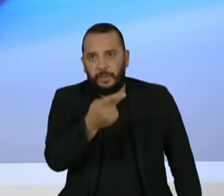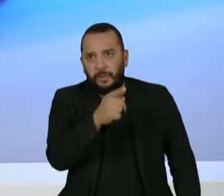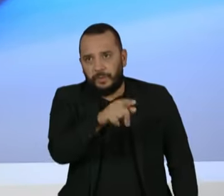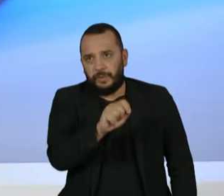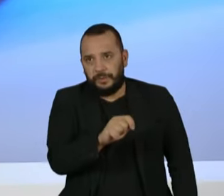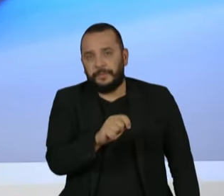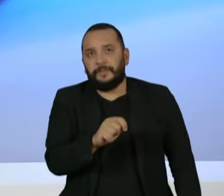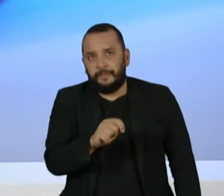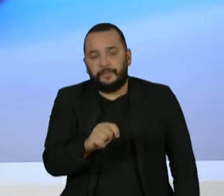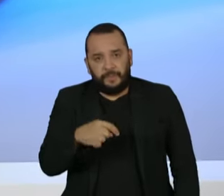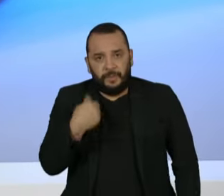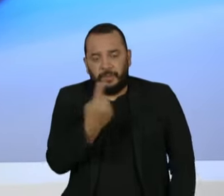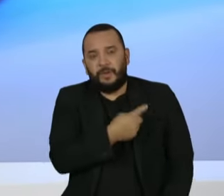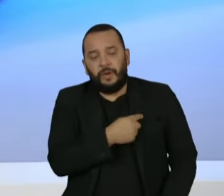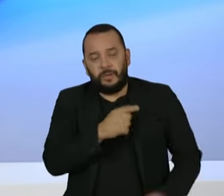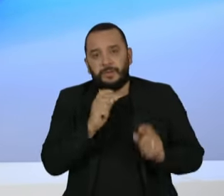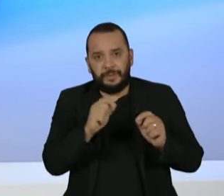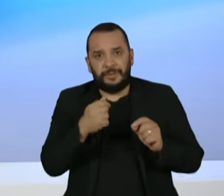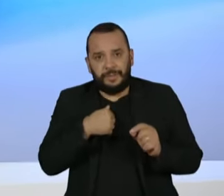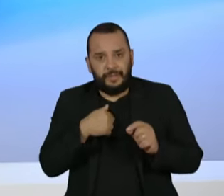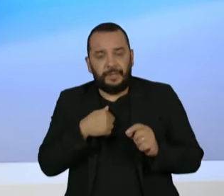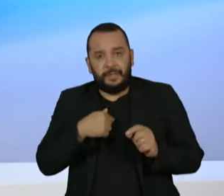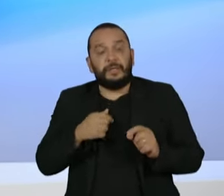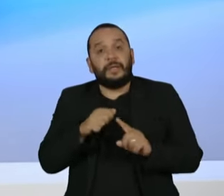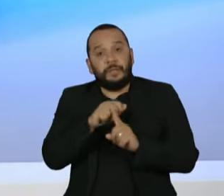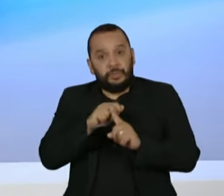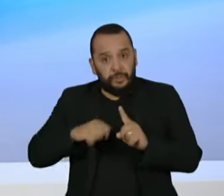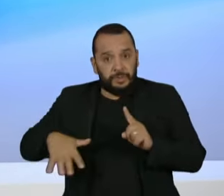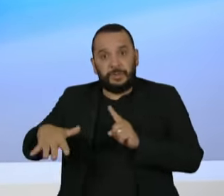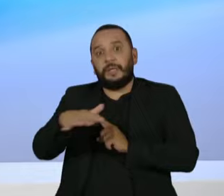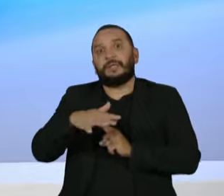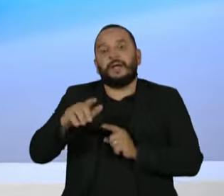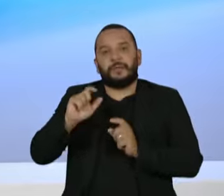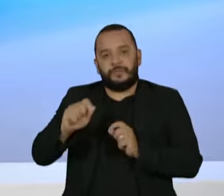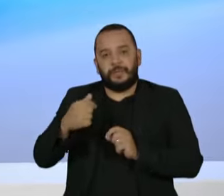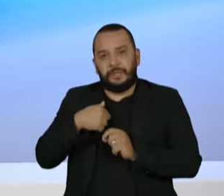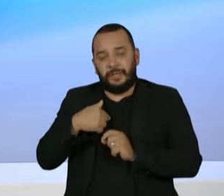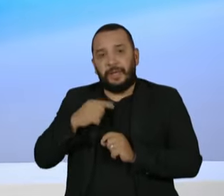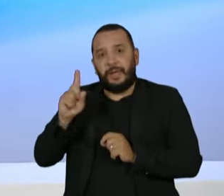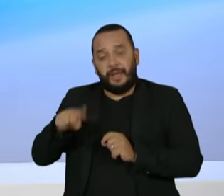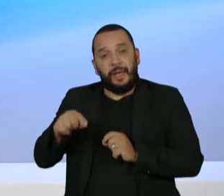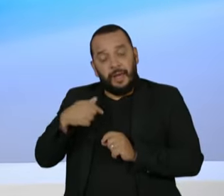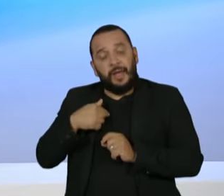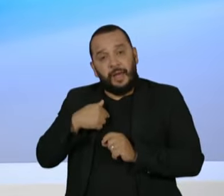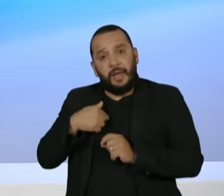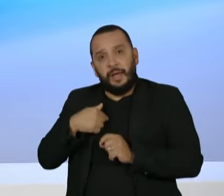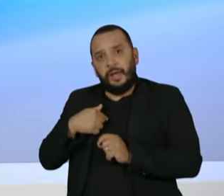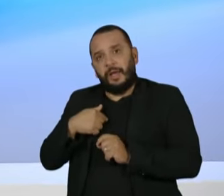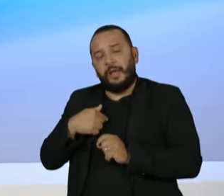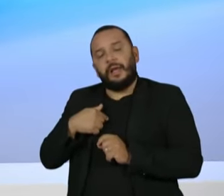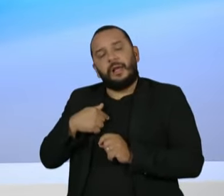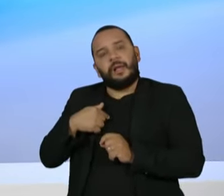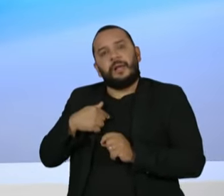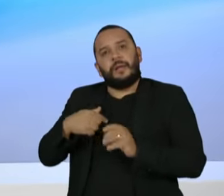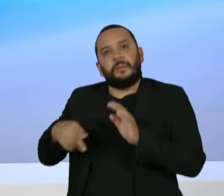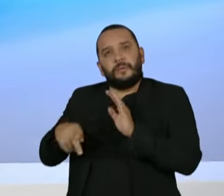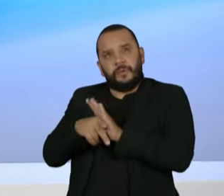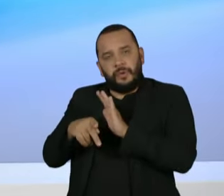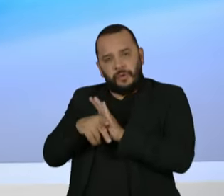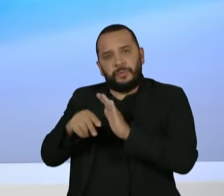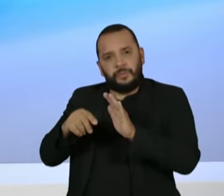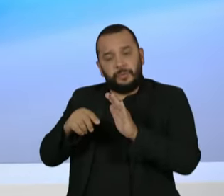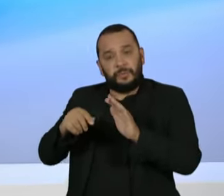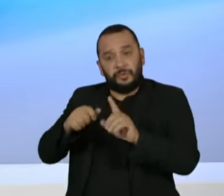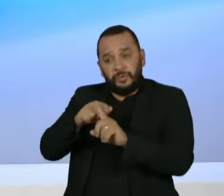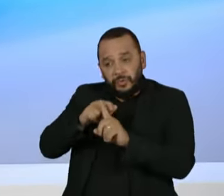no mundo digital que ele não é nem físico analógico nem digital ele também incluiu uma dimensão social